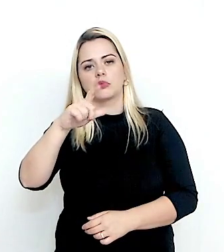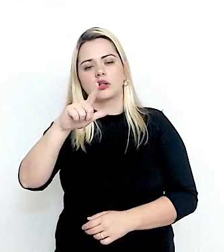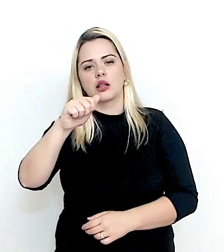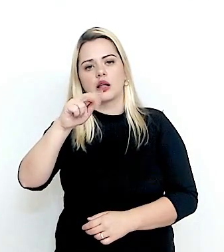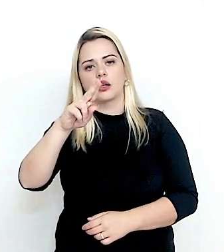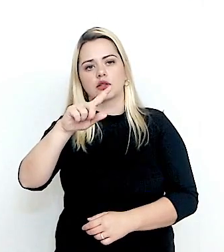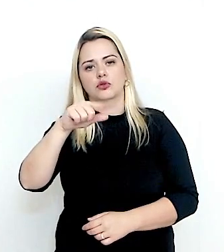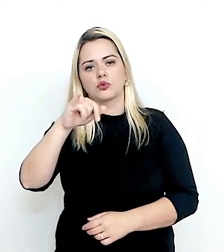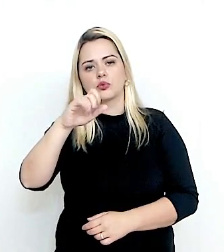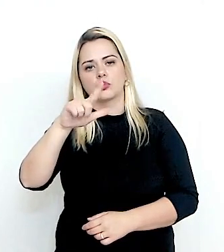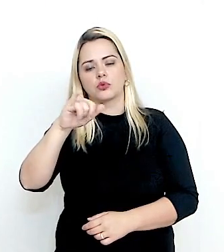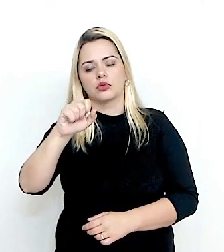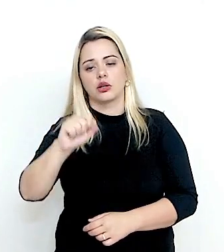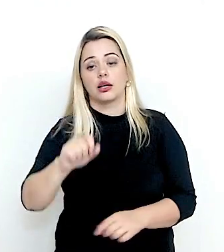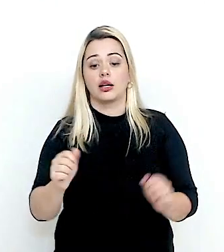chama Mongólia.